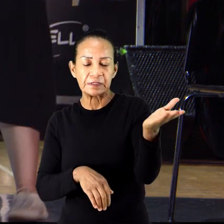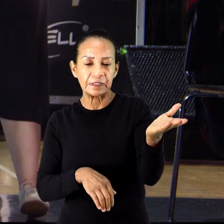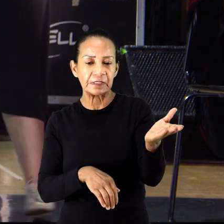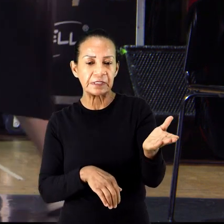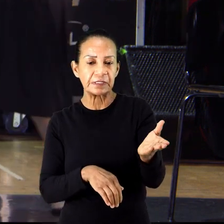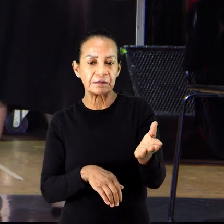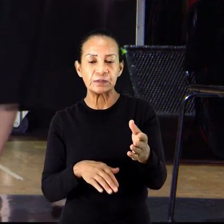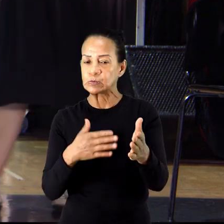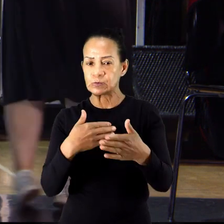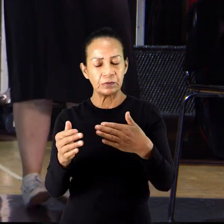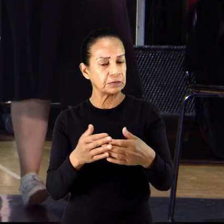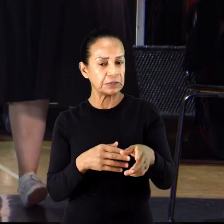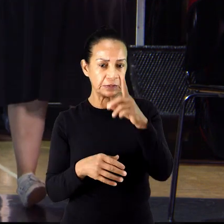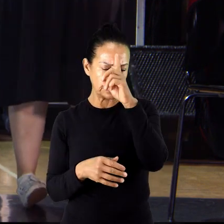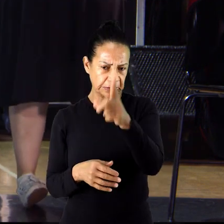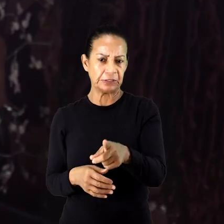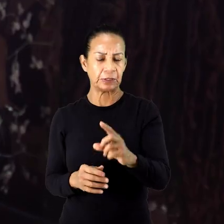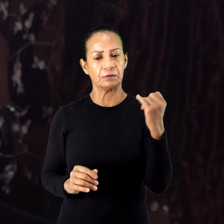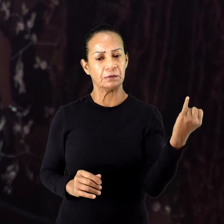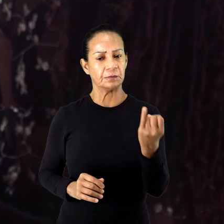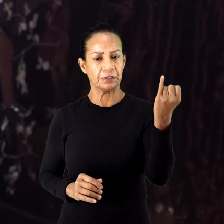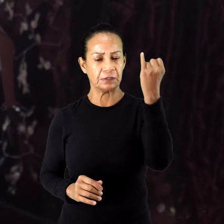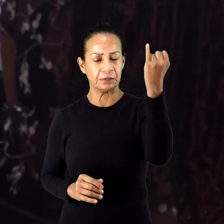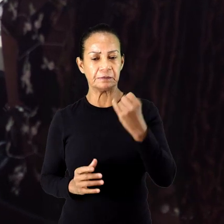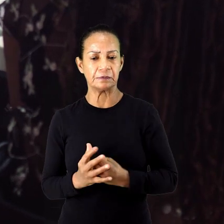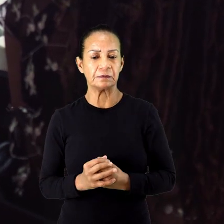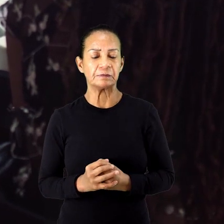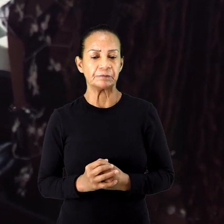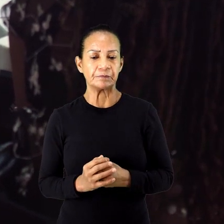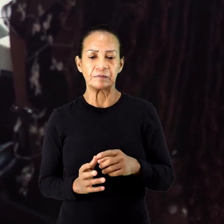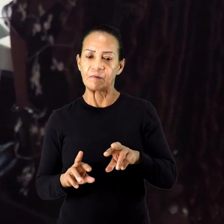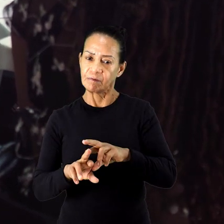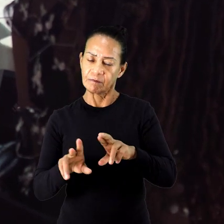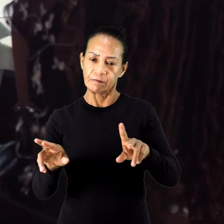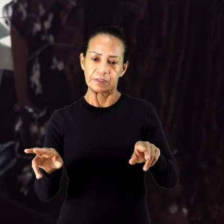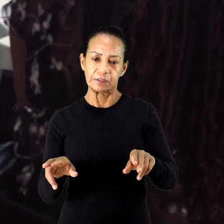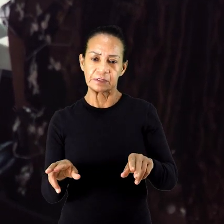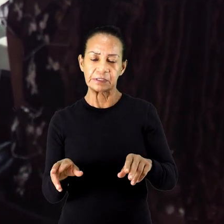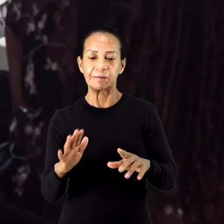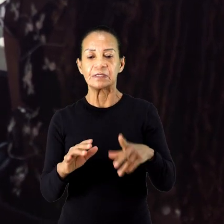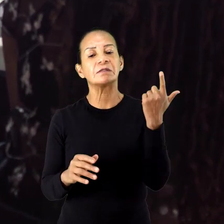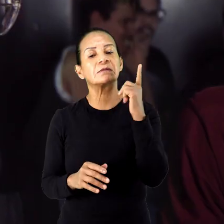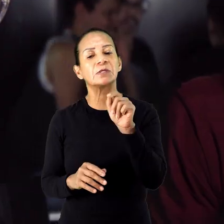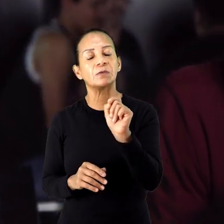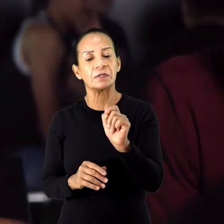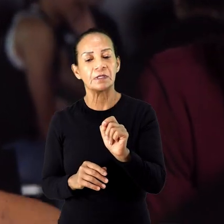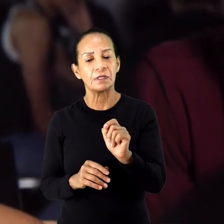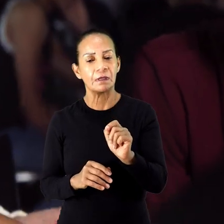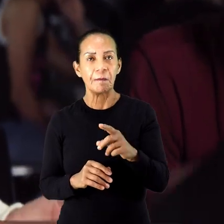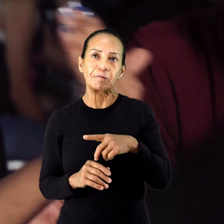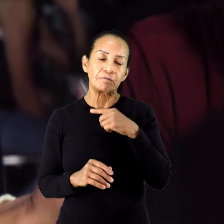pode ser aplicada em qualquer tomada de decisão. Tem 5 pessoas no coletivo artístico, mas de produção mesmo. São muitas camadas, assim, porque